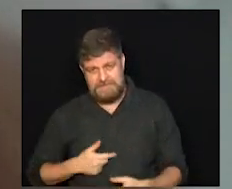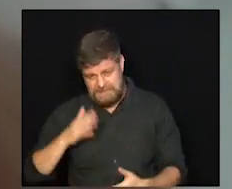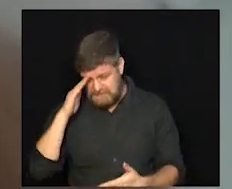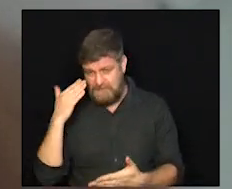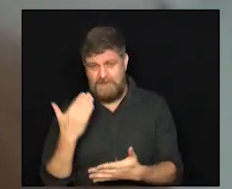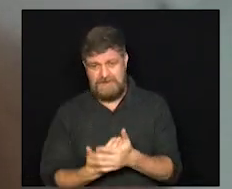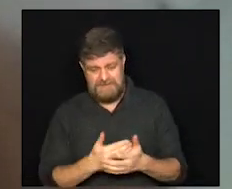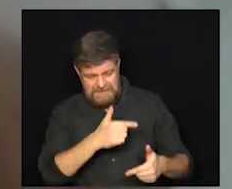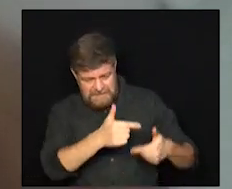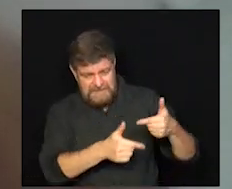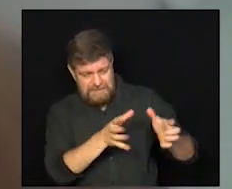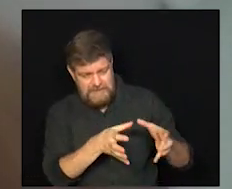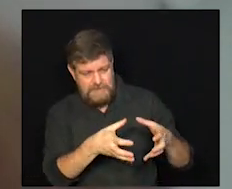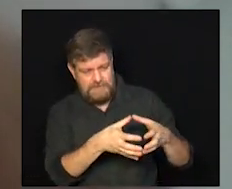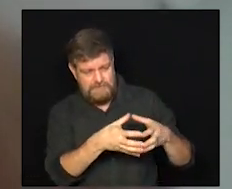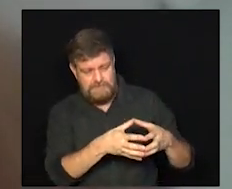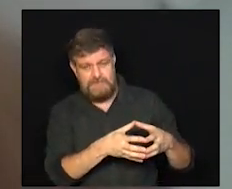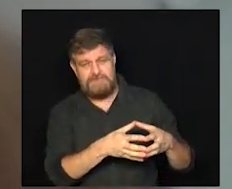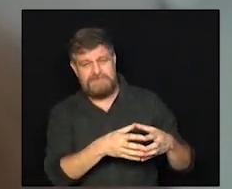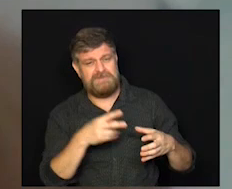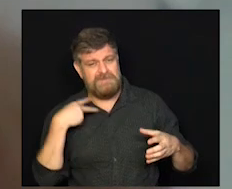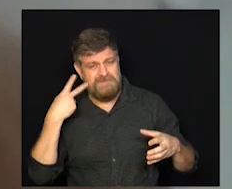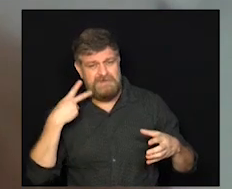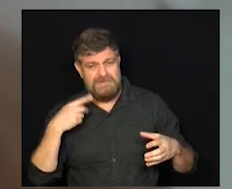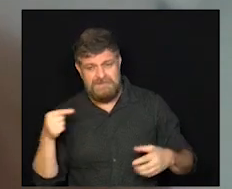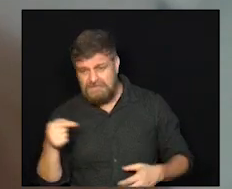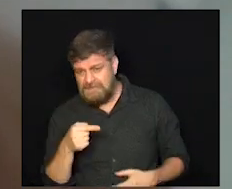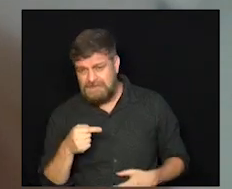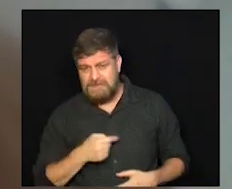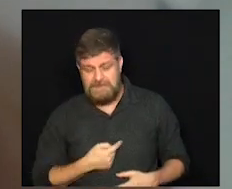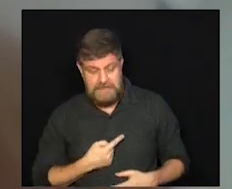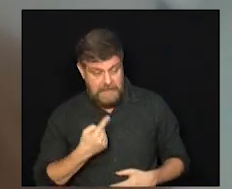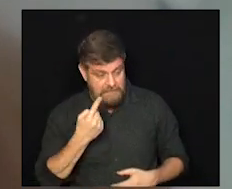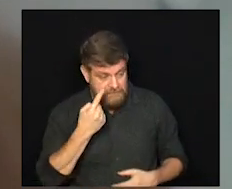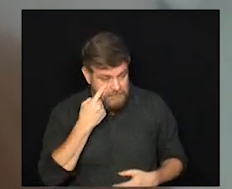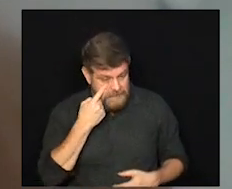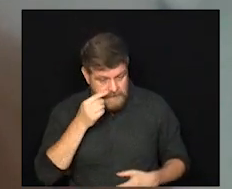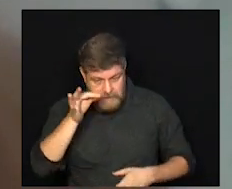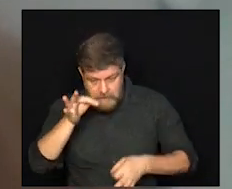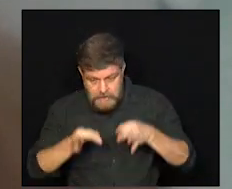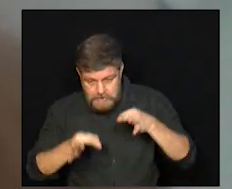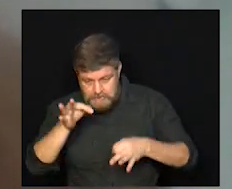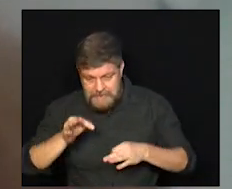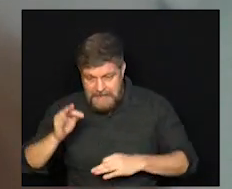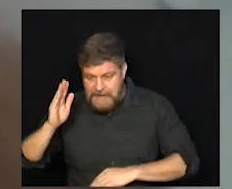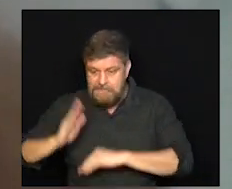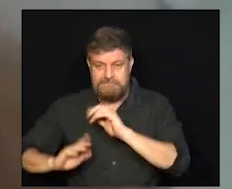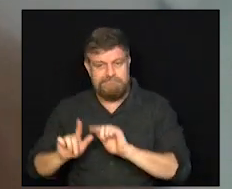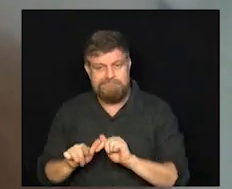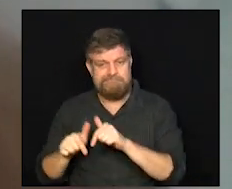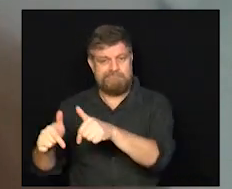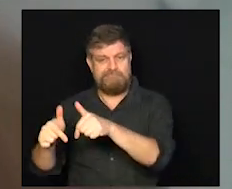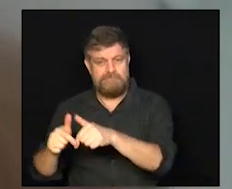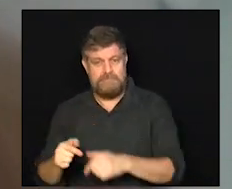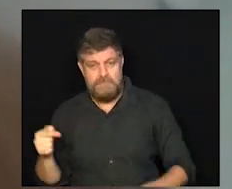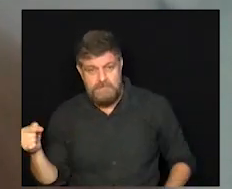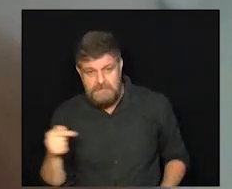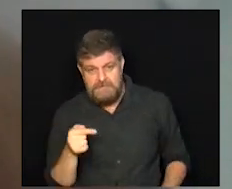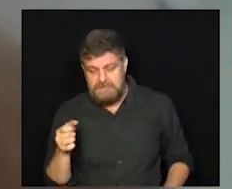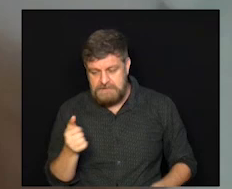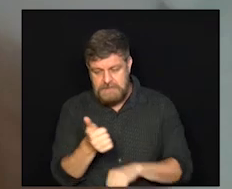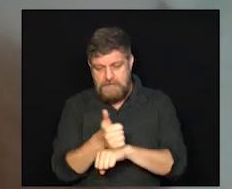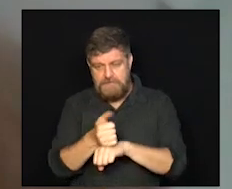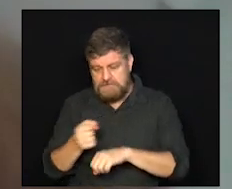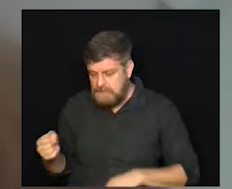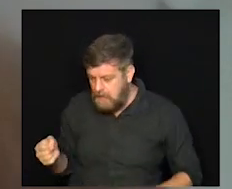que vocês estão fazendo da comissão, porque é o ver, julgar e agir. Se nós não vermos a realidade, vocês estão trazendo profissionais muito